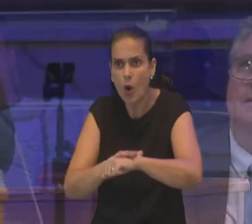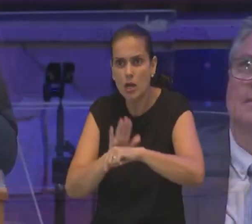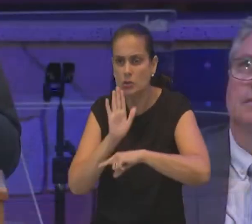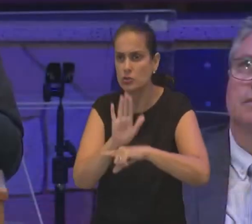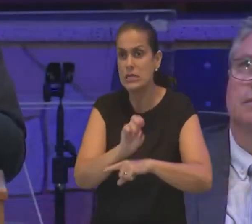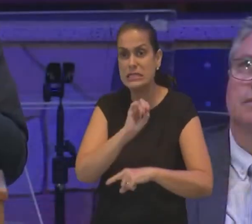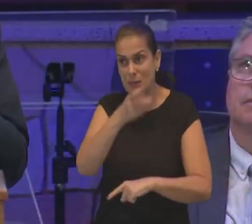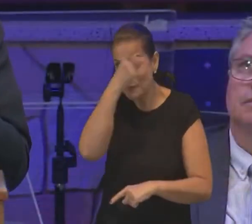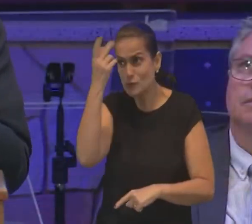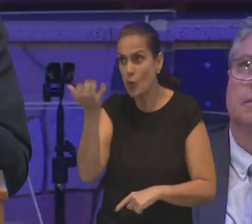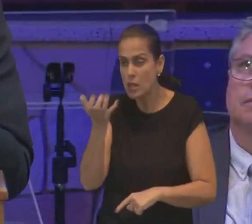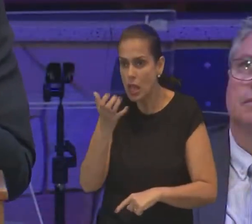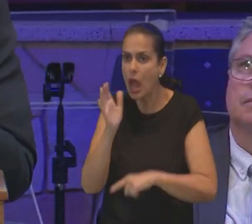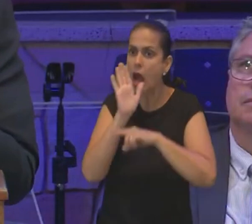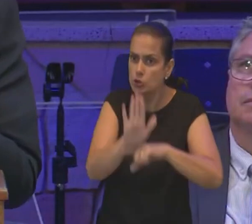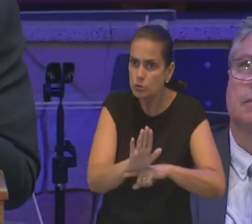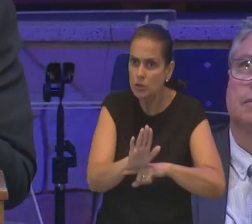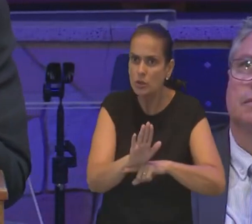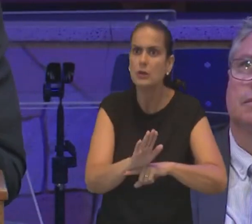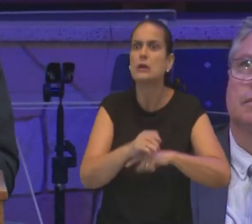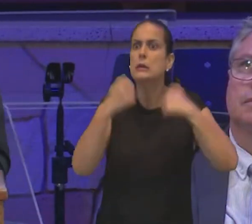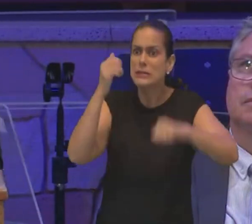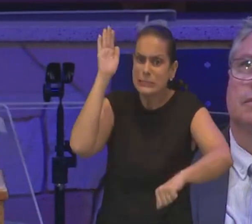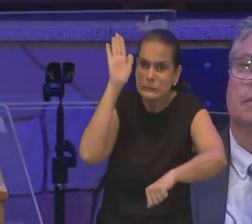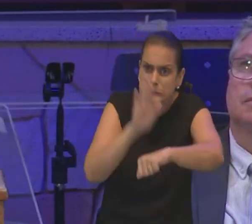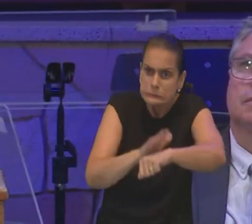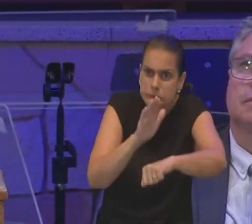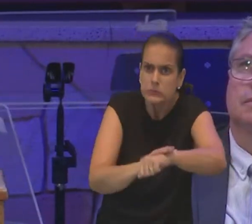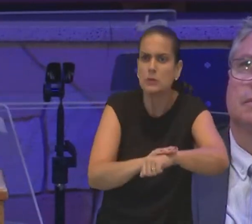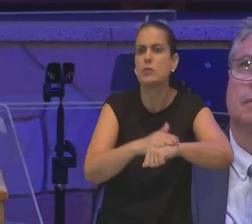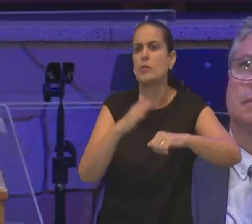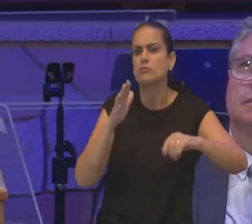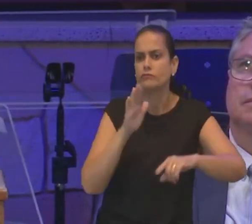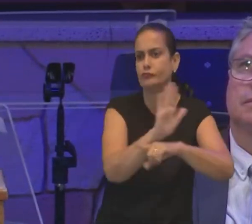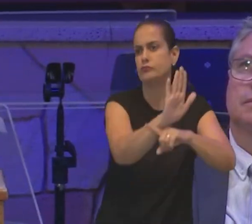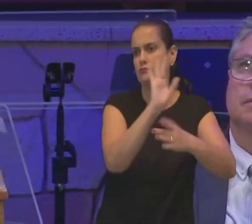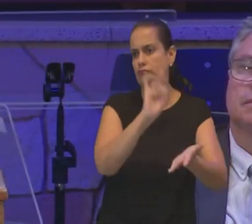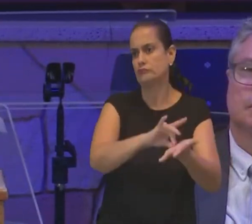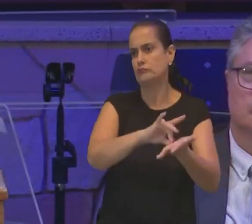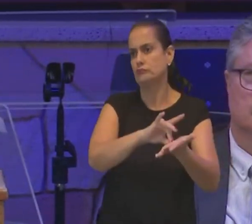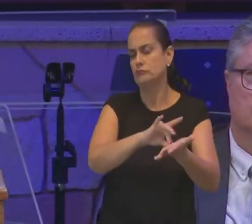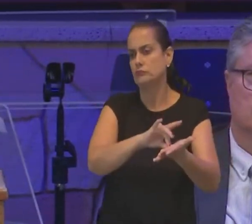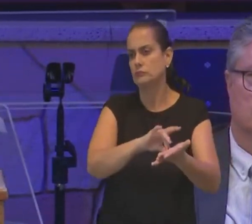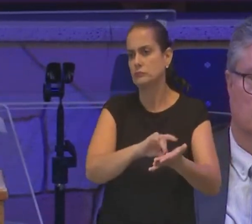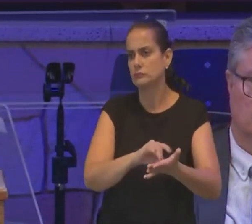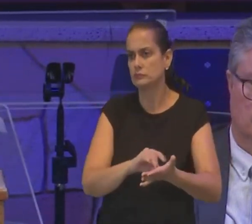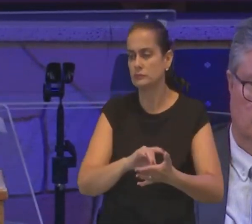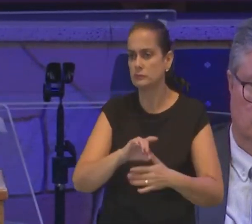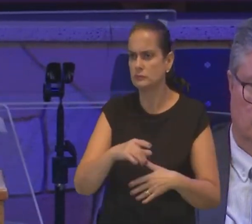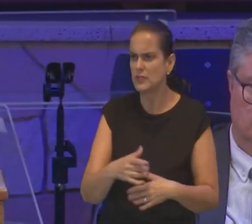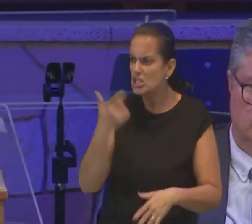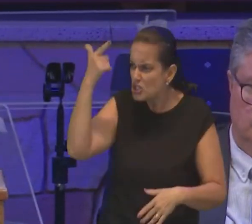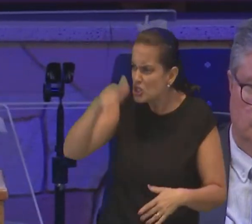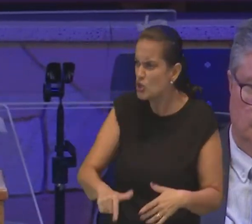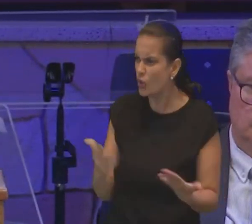disse: amor, eu vou deixar Alexandre em Natal. E ela do outro lado do telefone disse assim: de